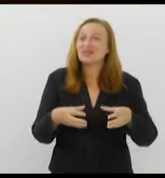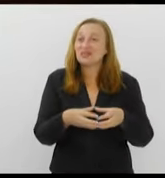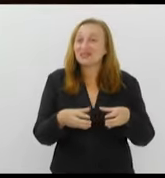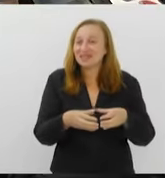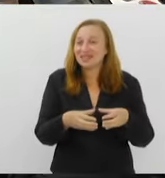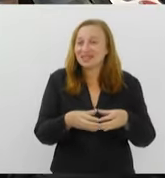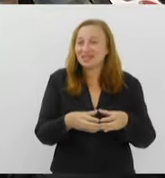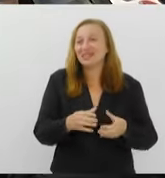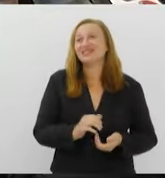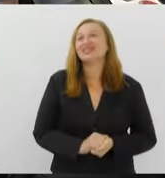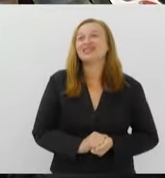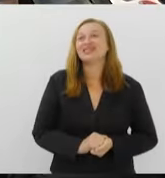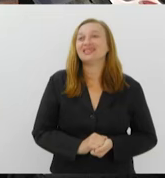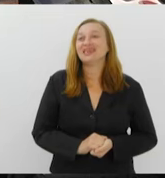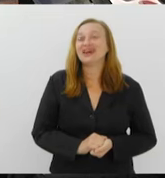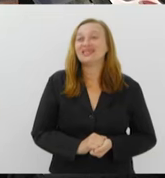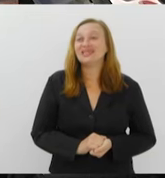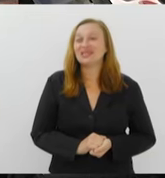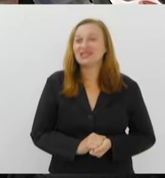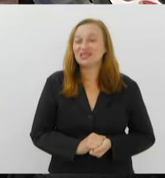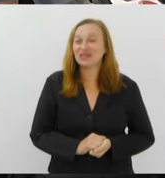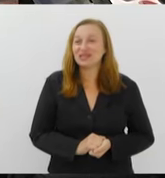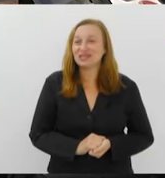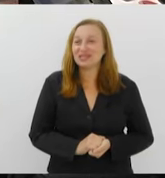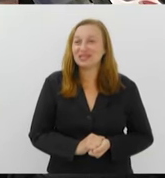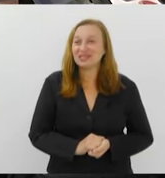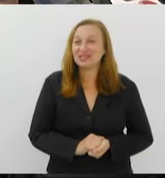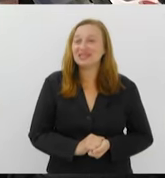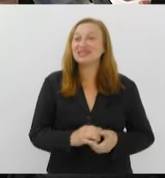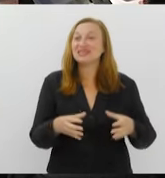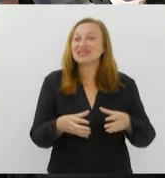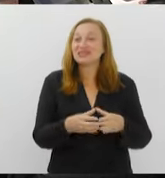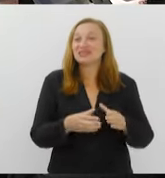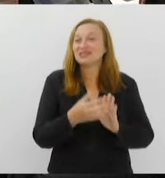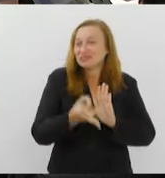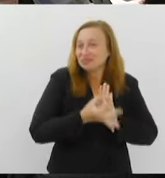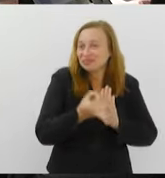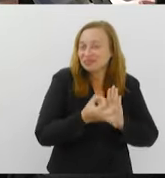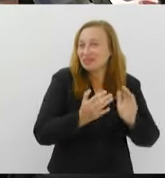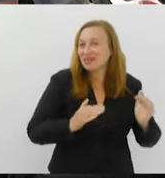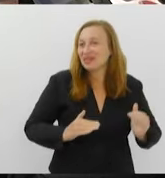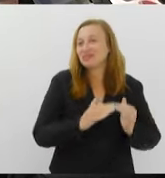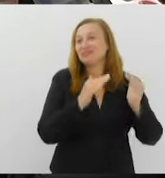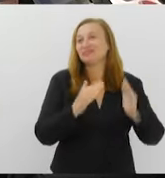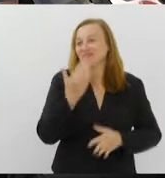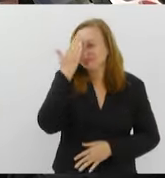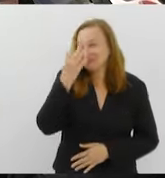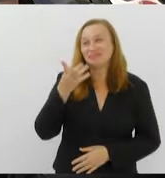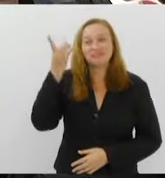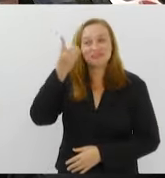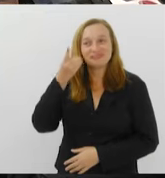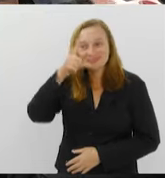senhor presidente, favorável. O projeto é muito bom. Muito obrigado, deputado Luiz Paulo.